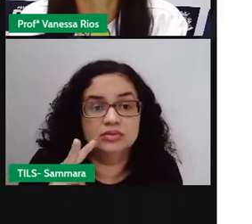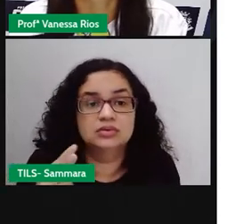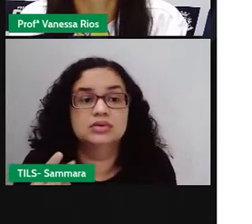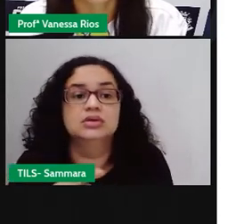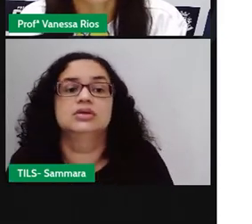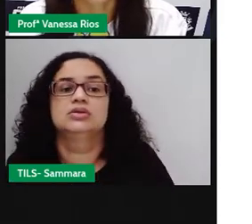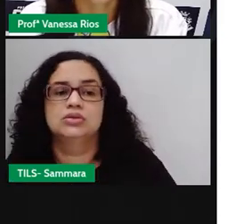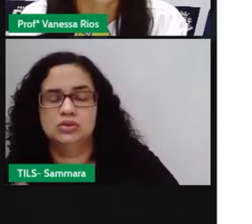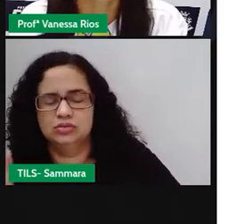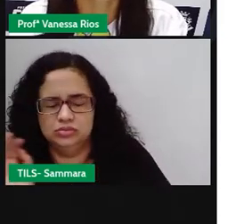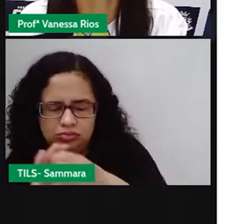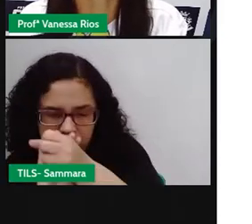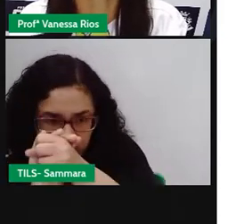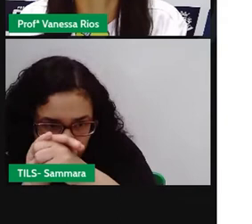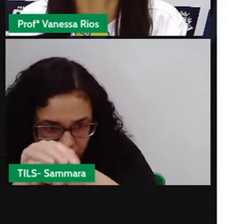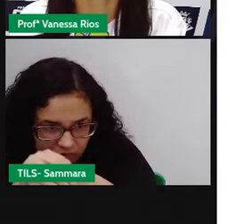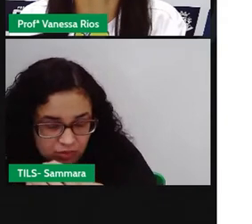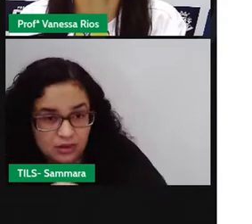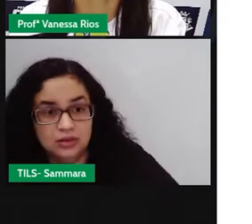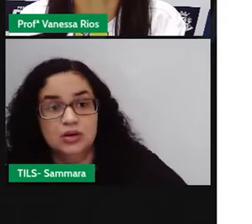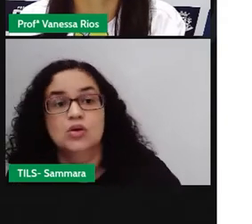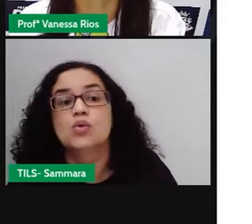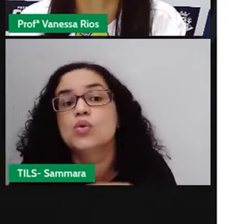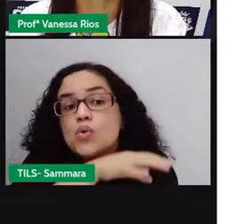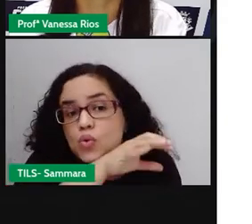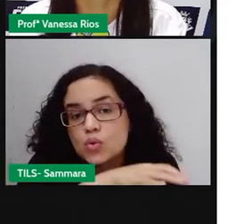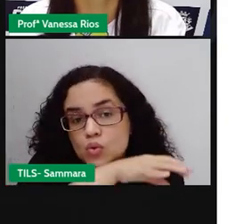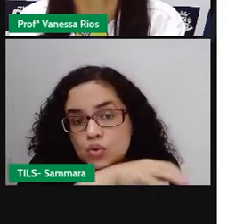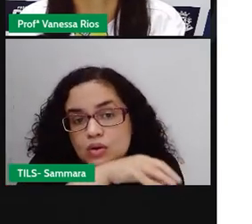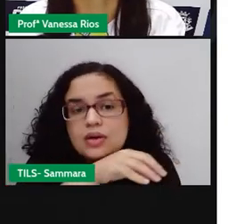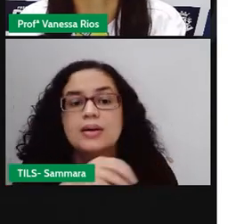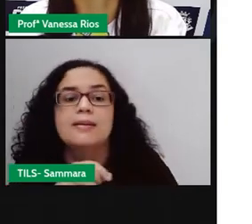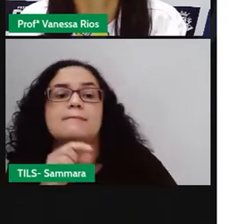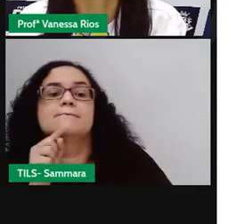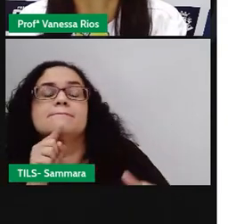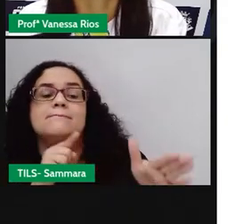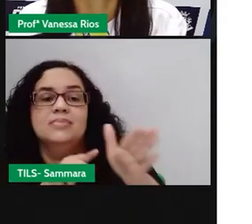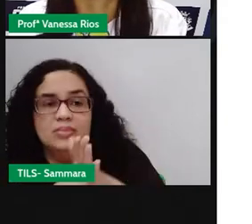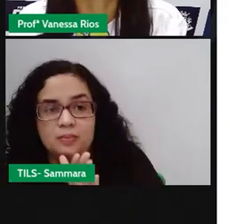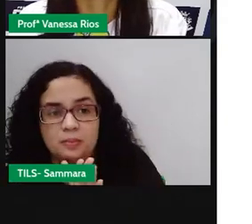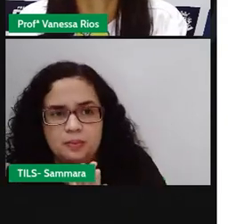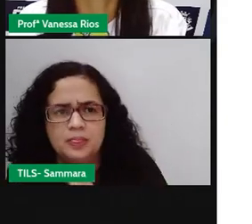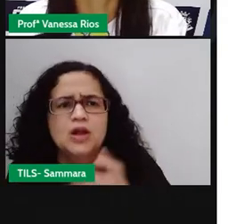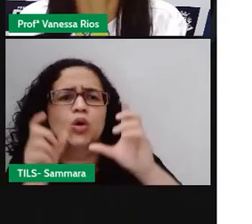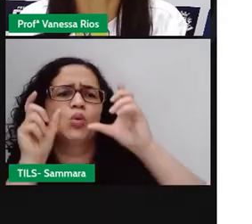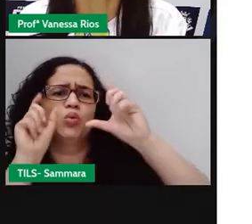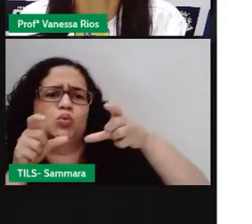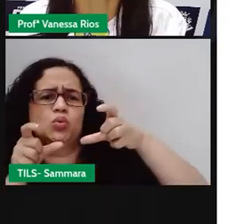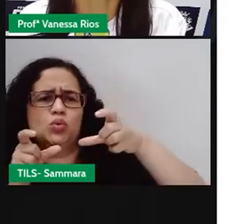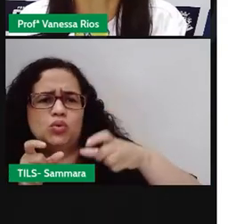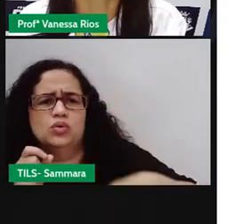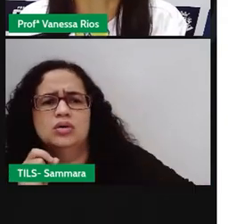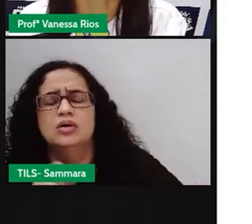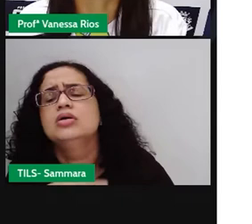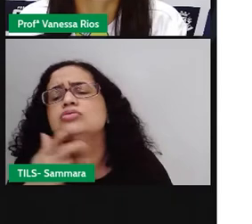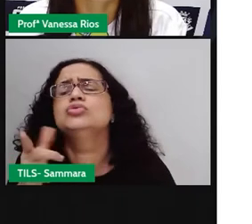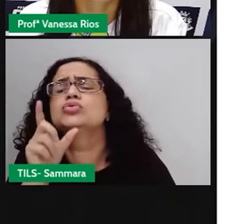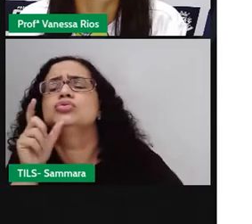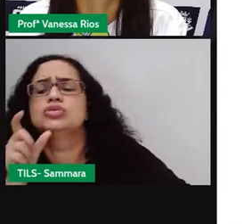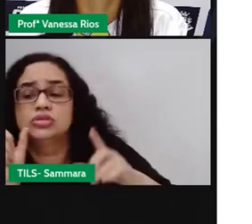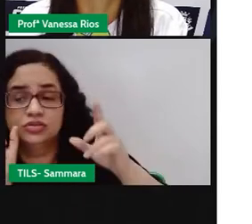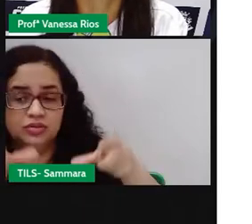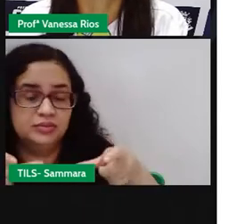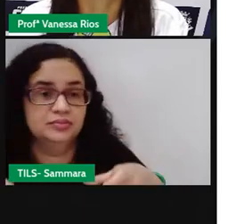está escurecendo, apareceu um bicho enorme e perguntou a ela: "De onde vens e para onde